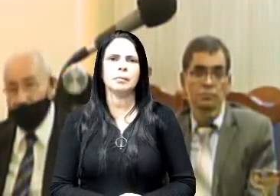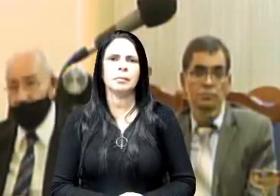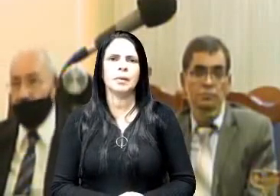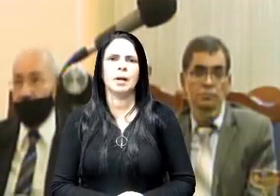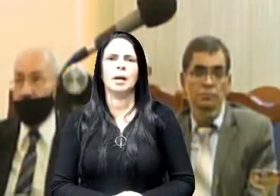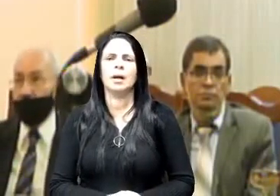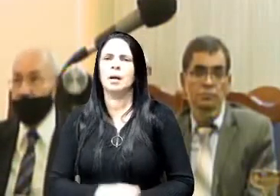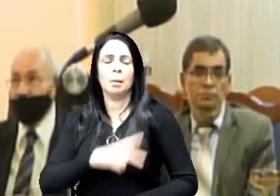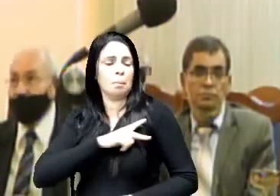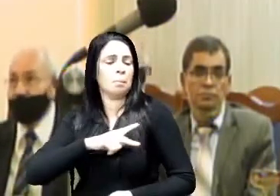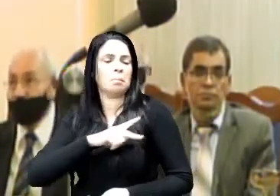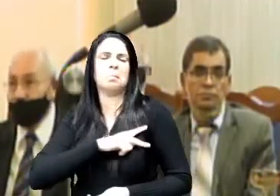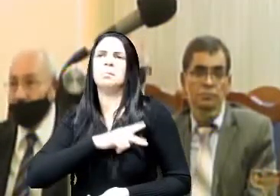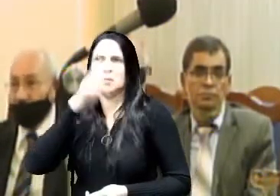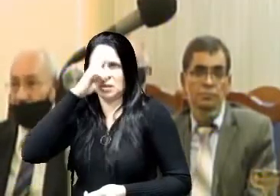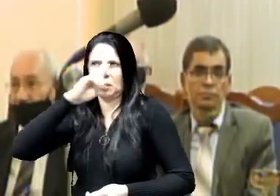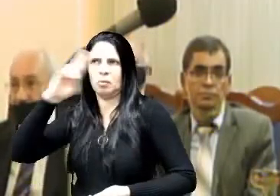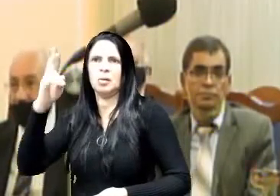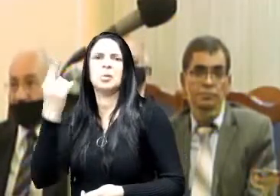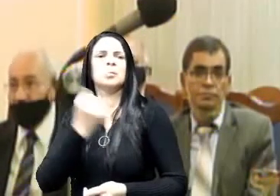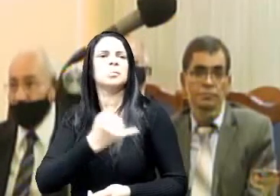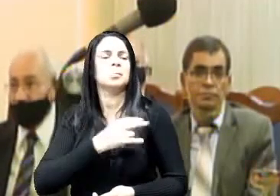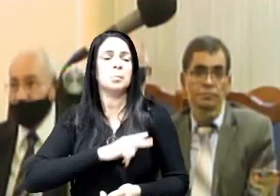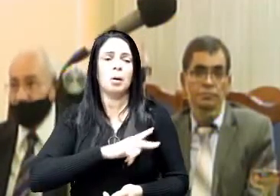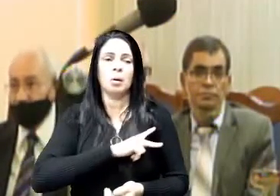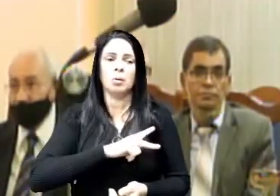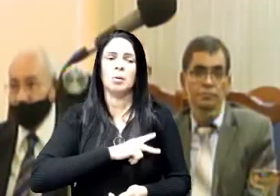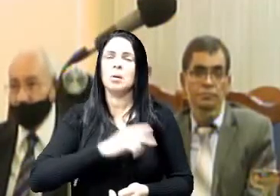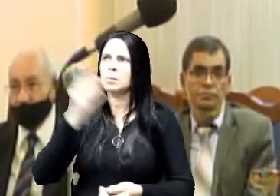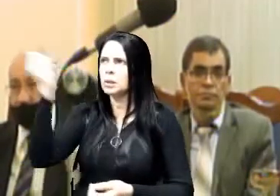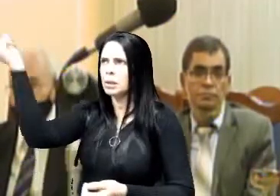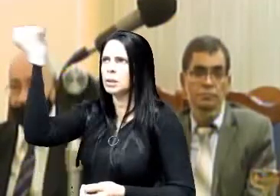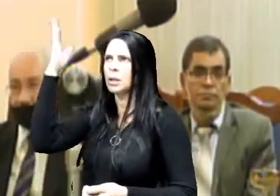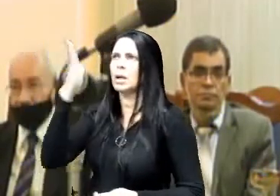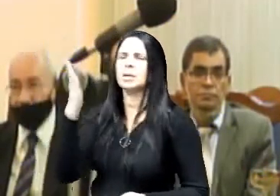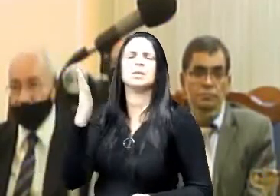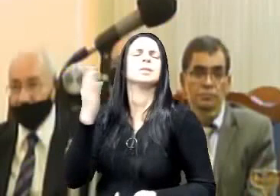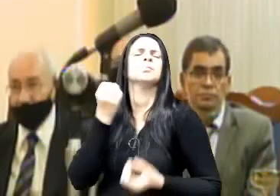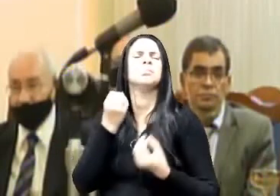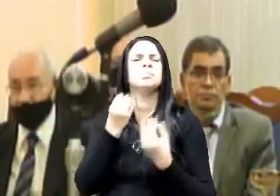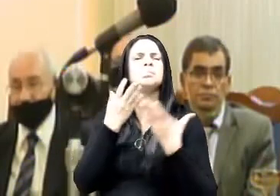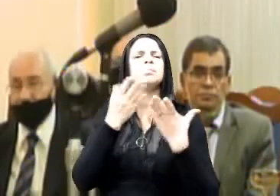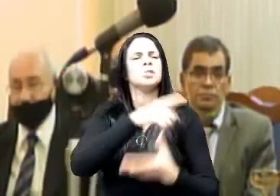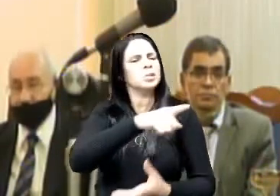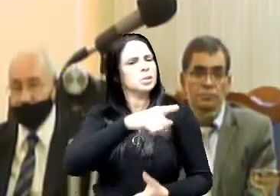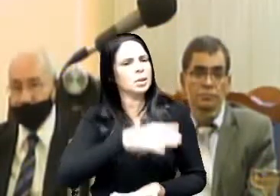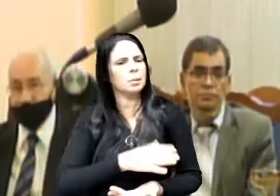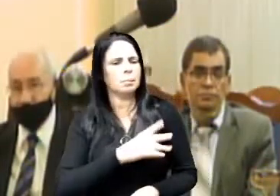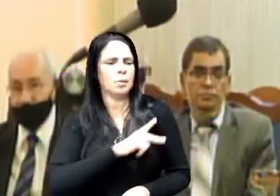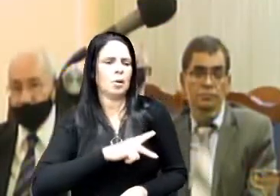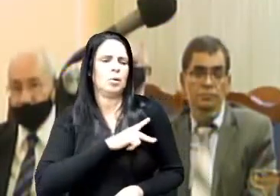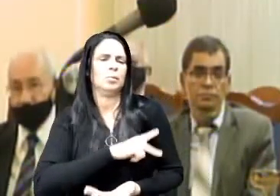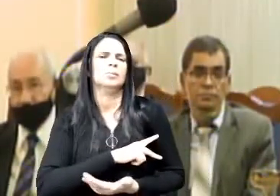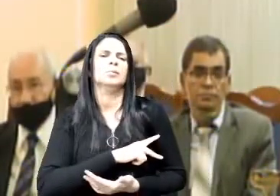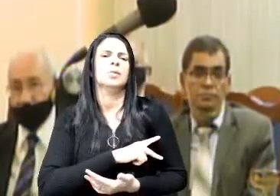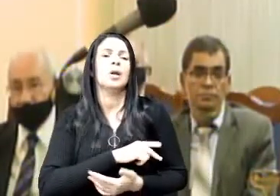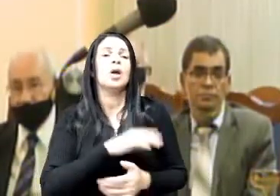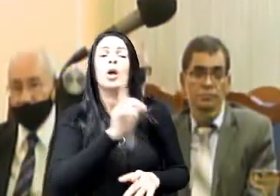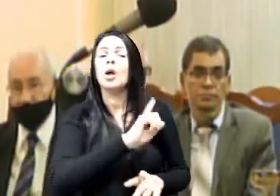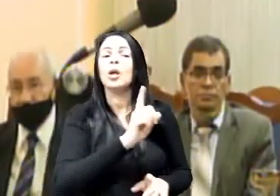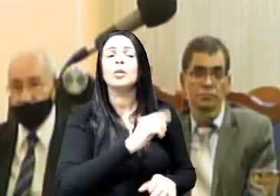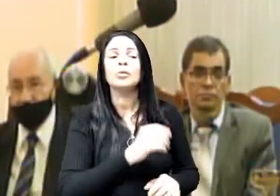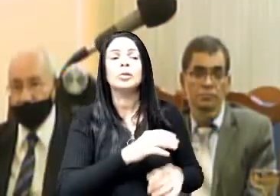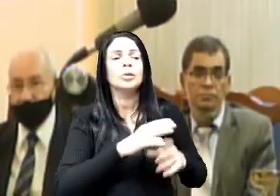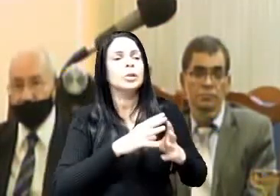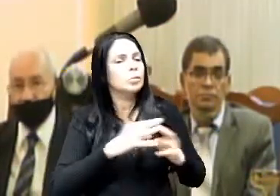minha graça te basta. Minha graça é bastante para você, Paulo. Eu não vou tirar o espinho, não, Paulo.